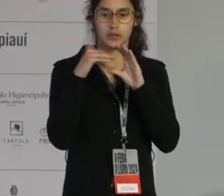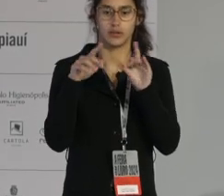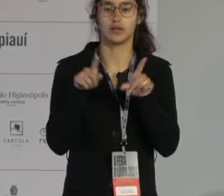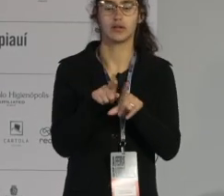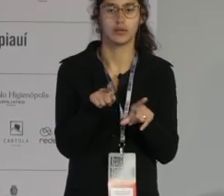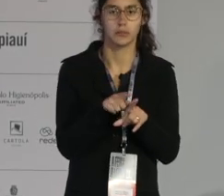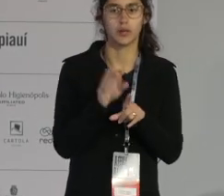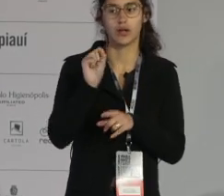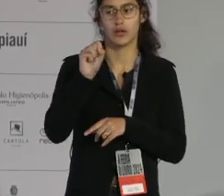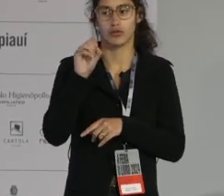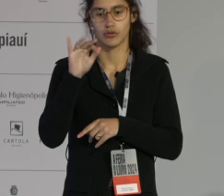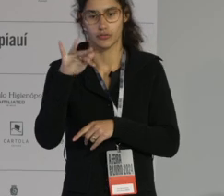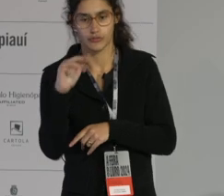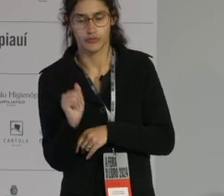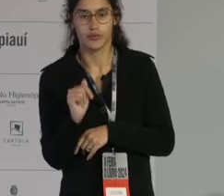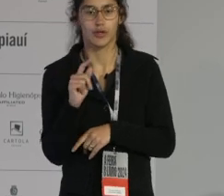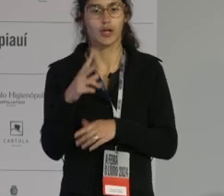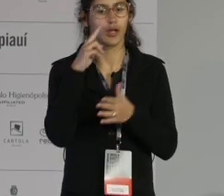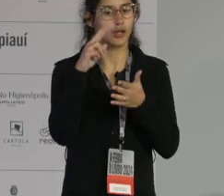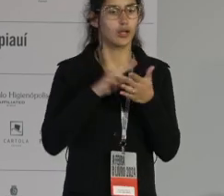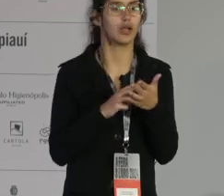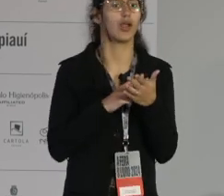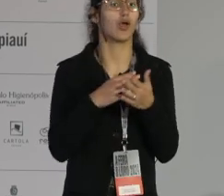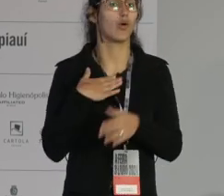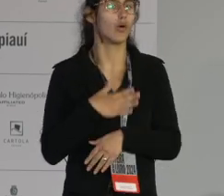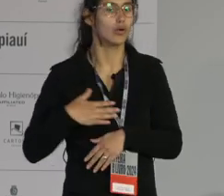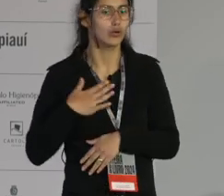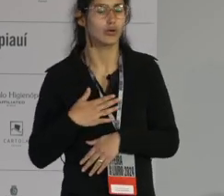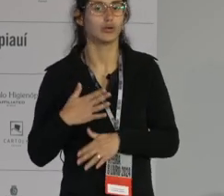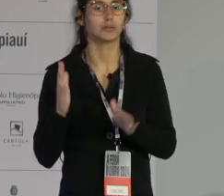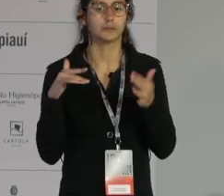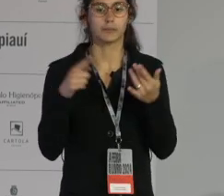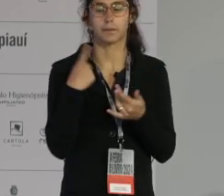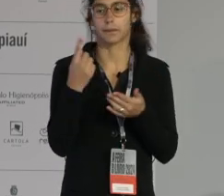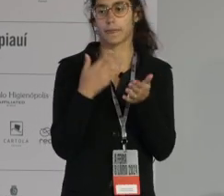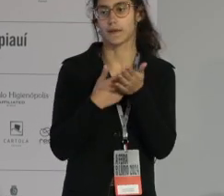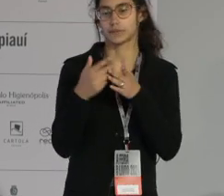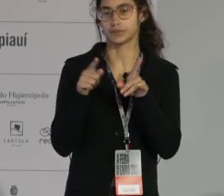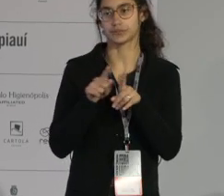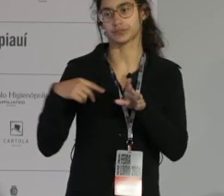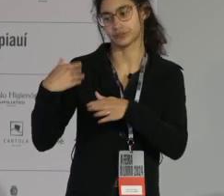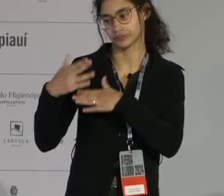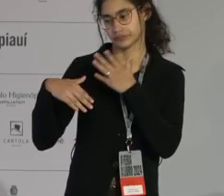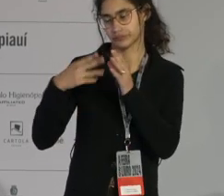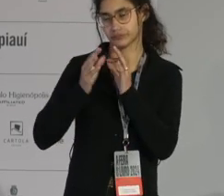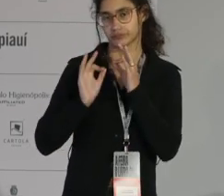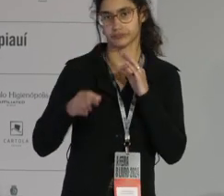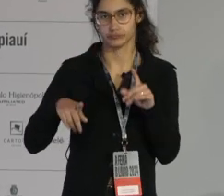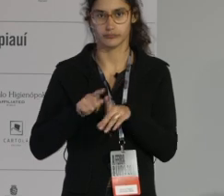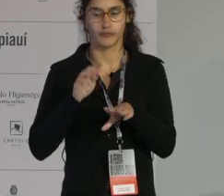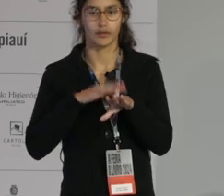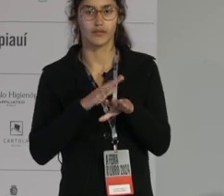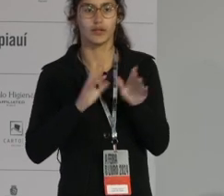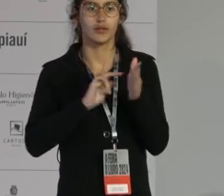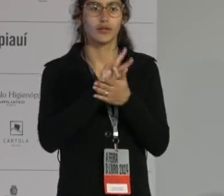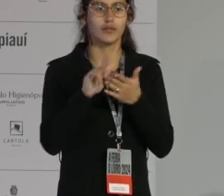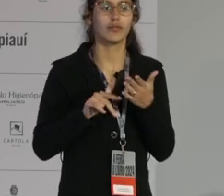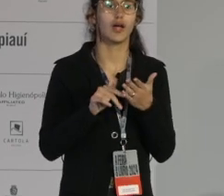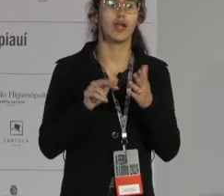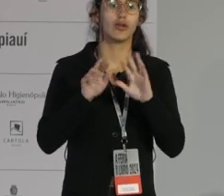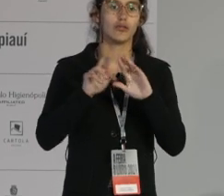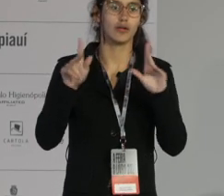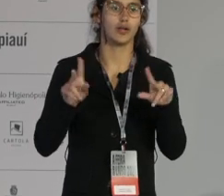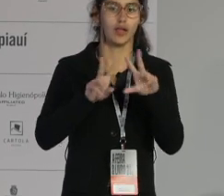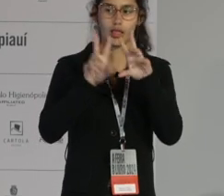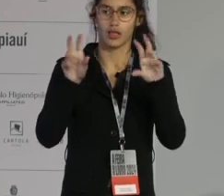a Sofia era encarregada e ela leu e curtiu. E, a partir daí, a gente começou um longo diálogo que passou por vários cortes,